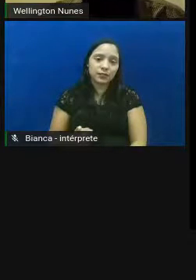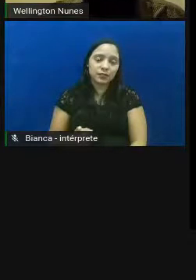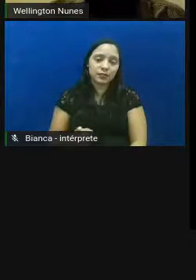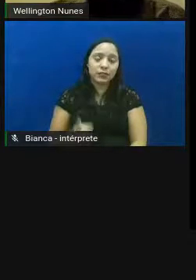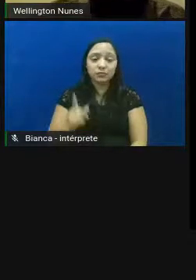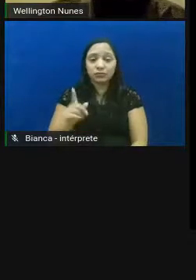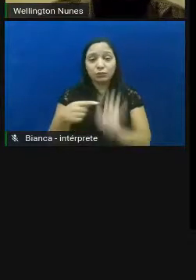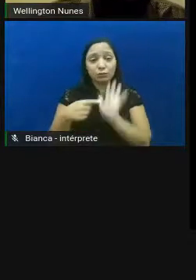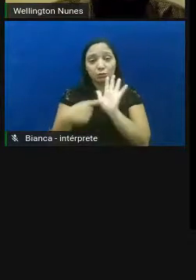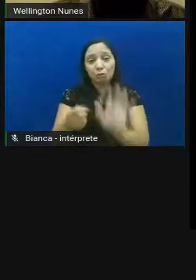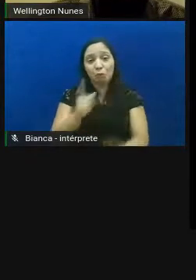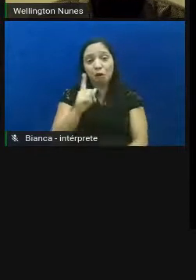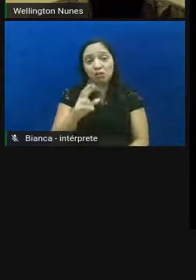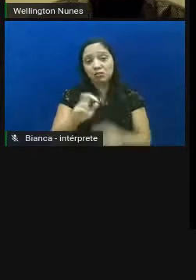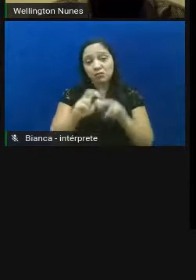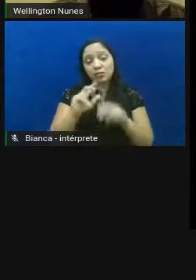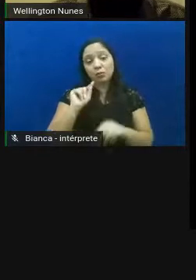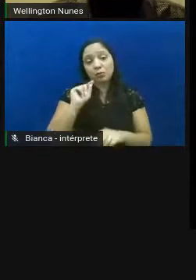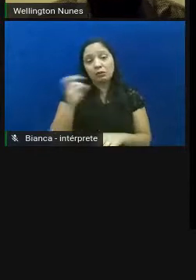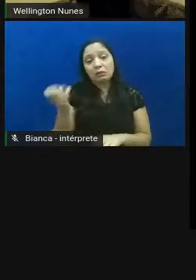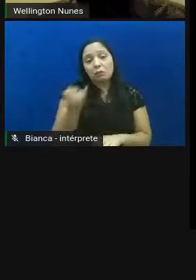importância para o nosso